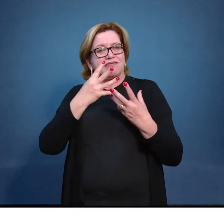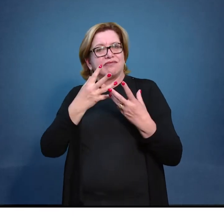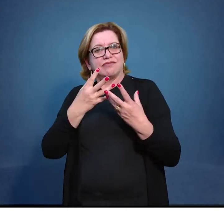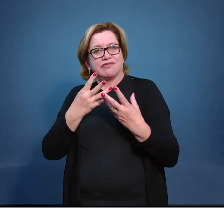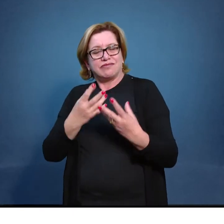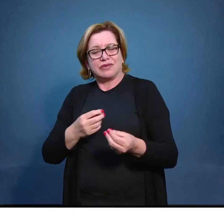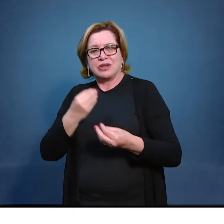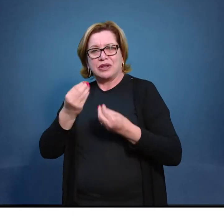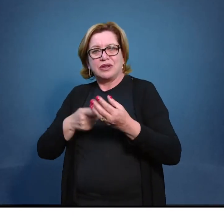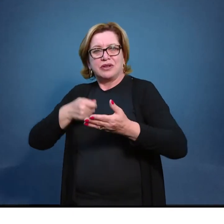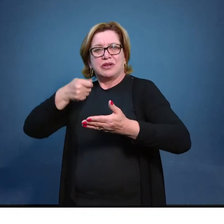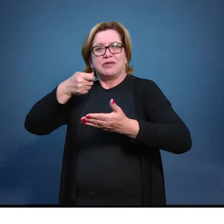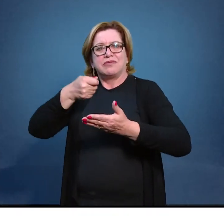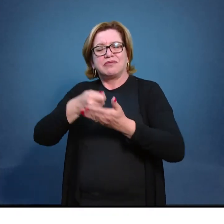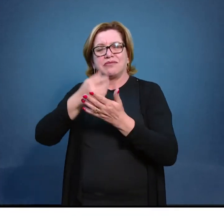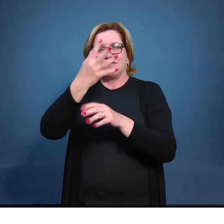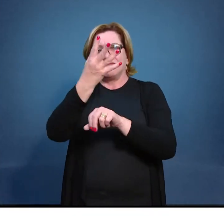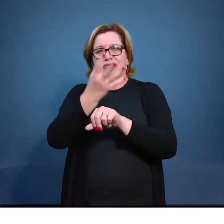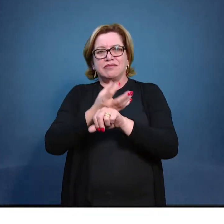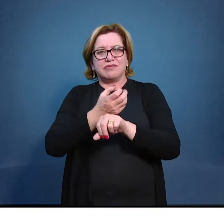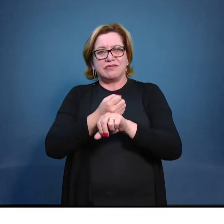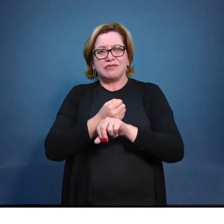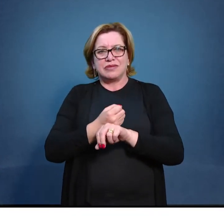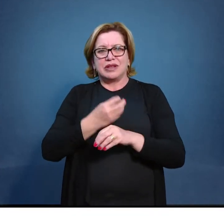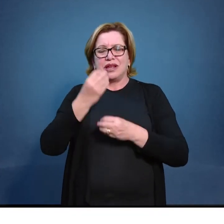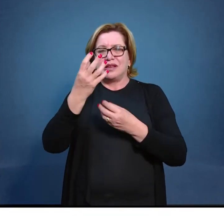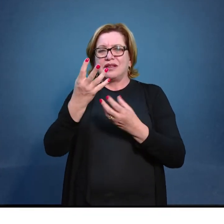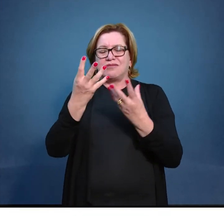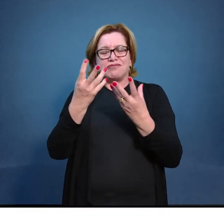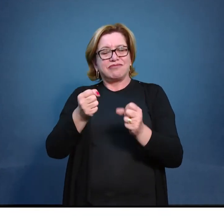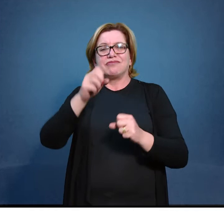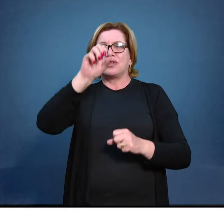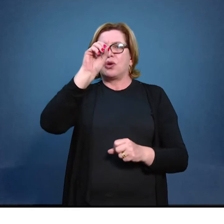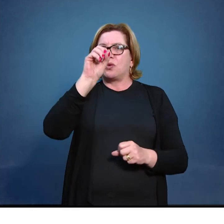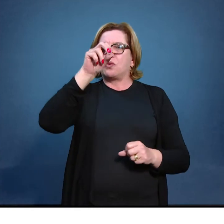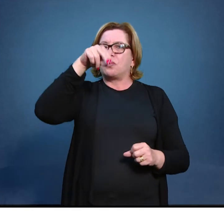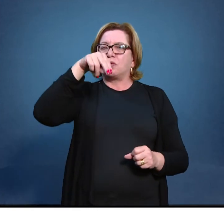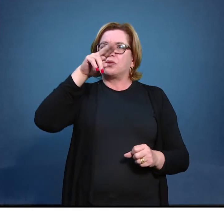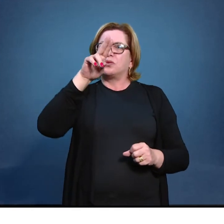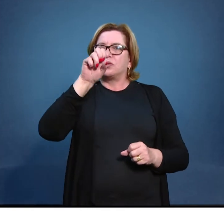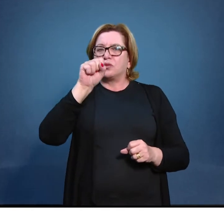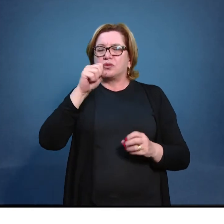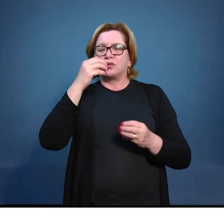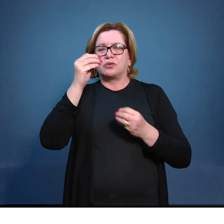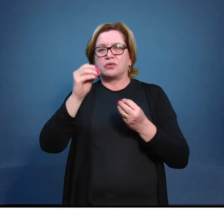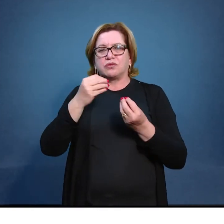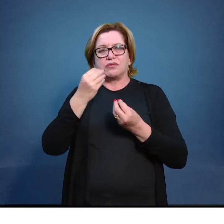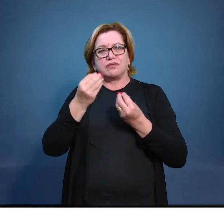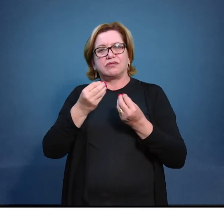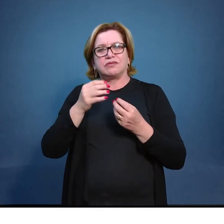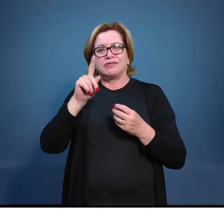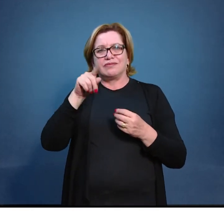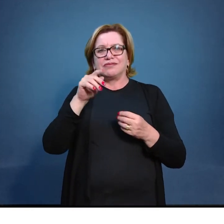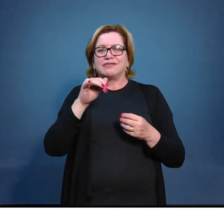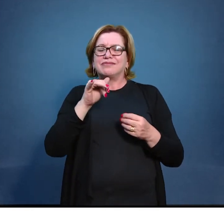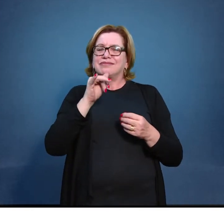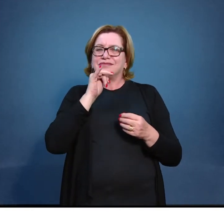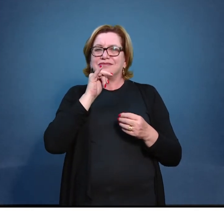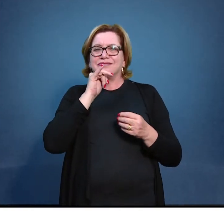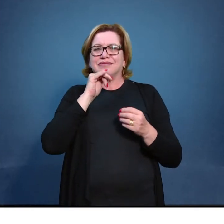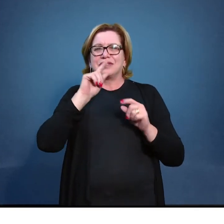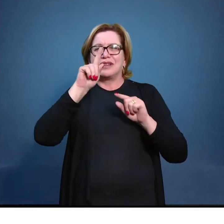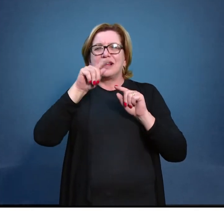do pagamento do tributo, assume a obrigação tributária no lugar do contribuinte. É o caso comum